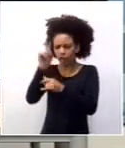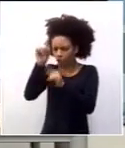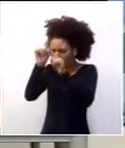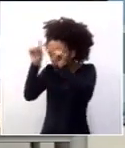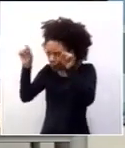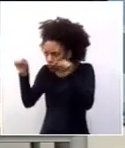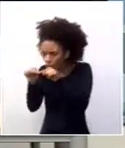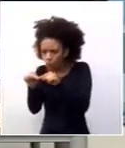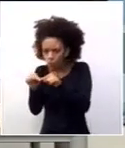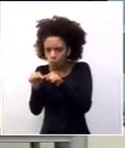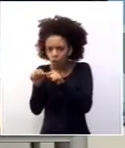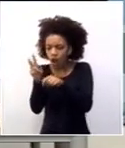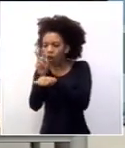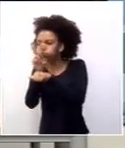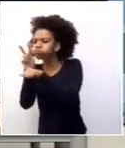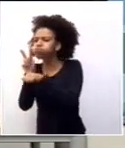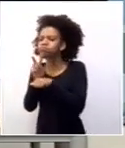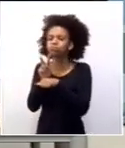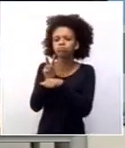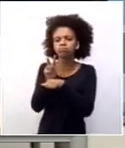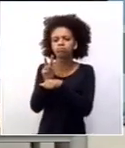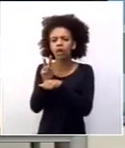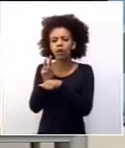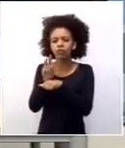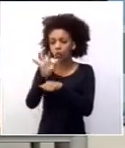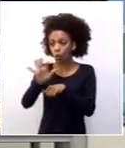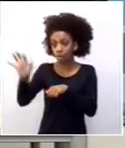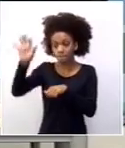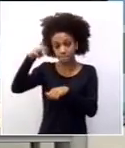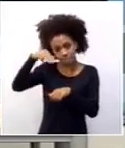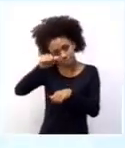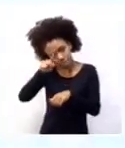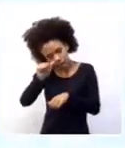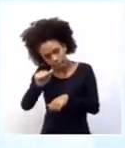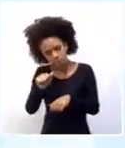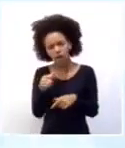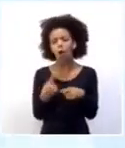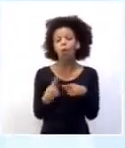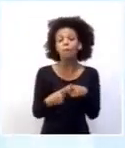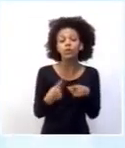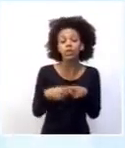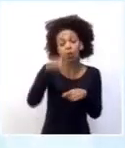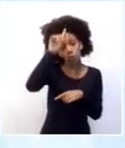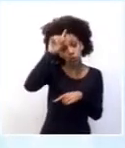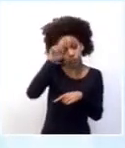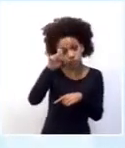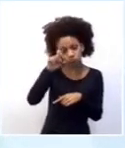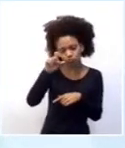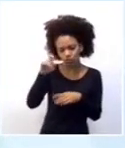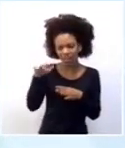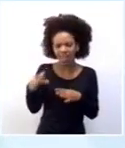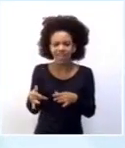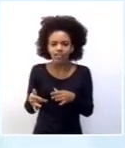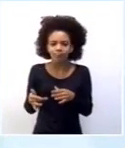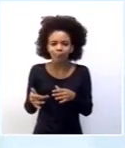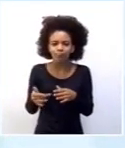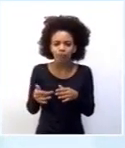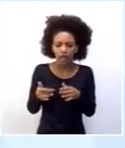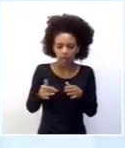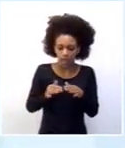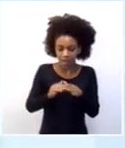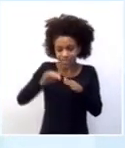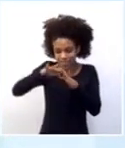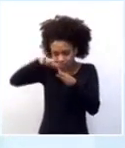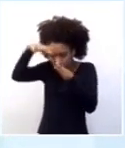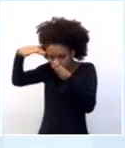Egito, tá? Qual que é a questão do Egito? O Egito ele é cercado por desertos, tá? Ele é cercado por um